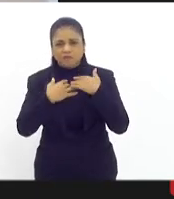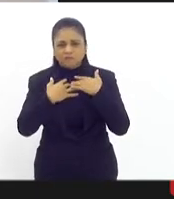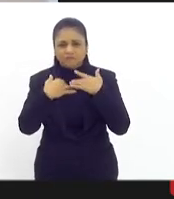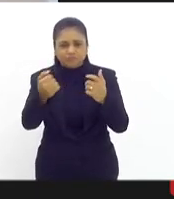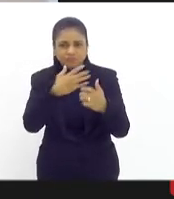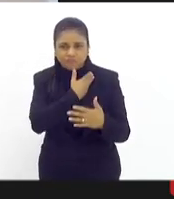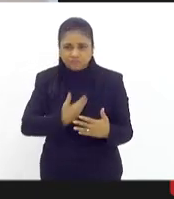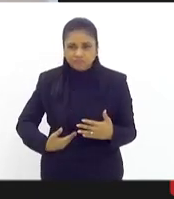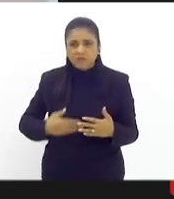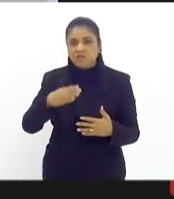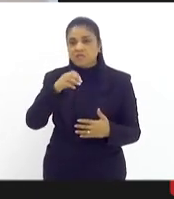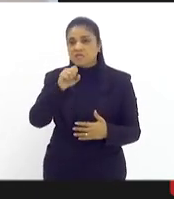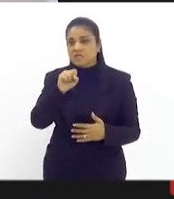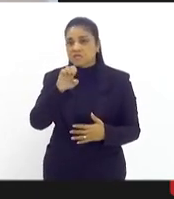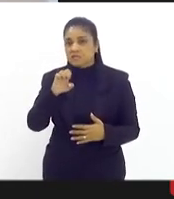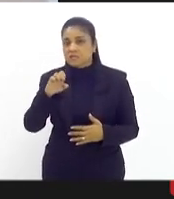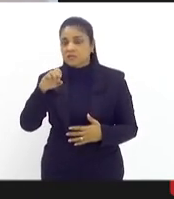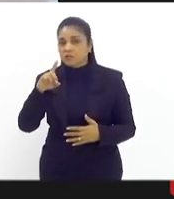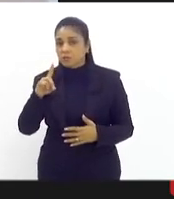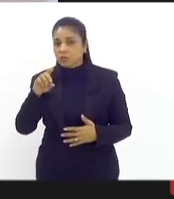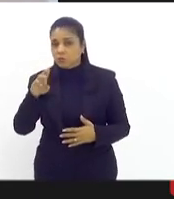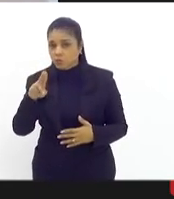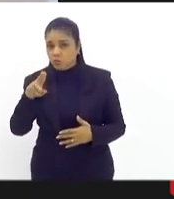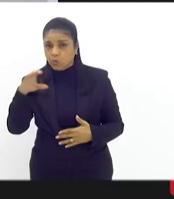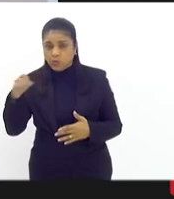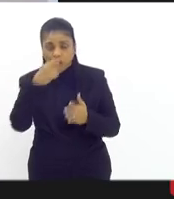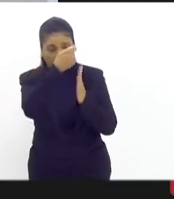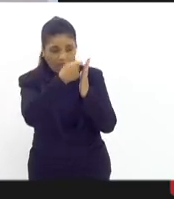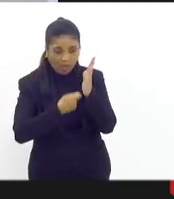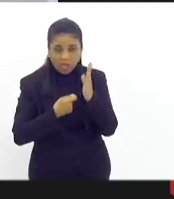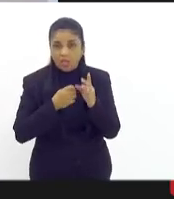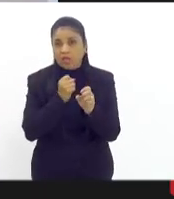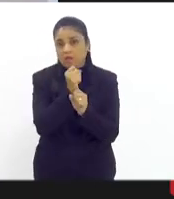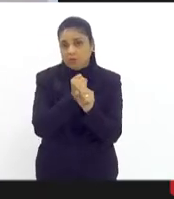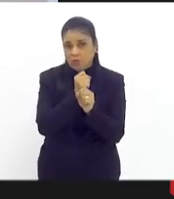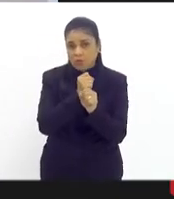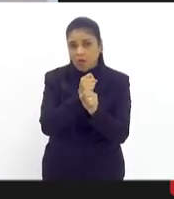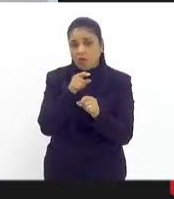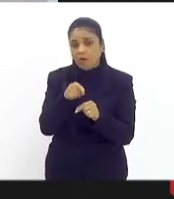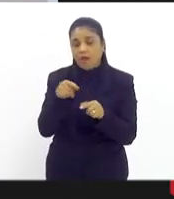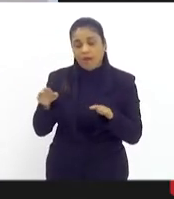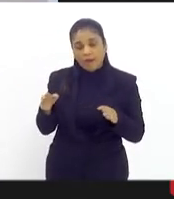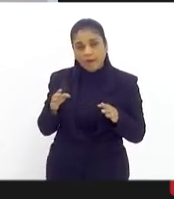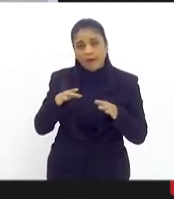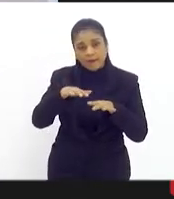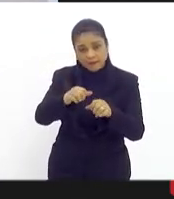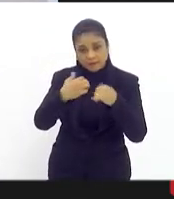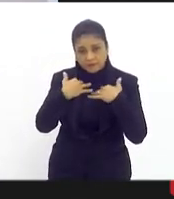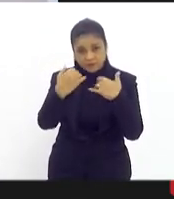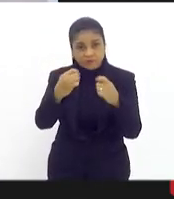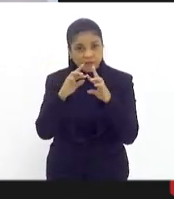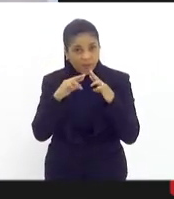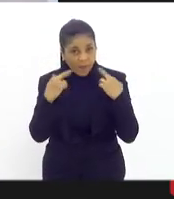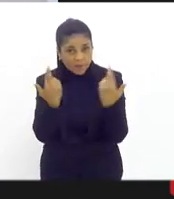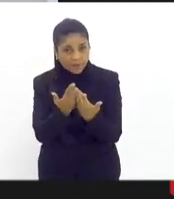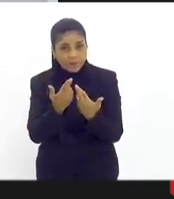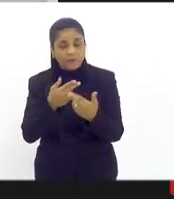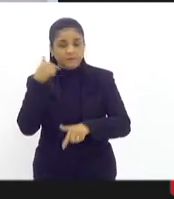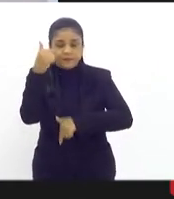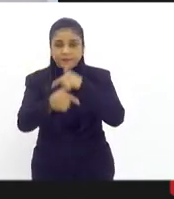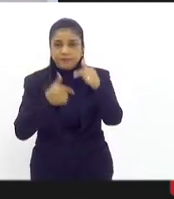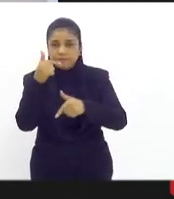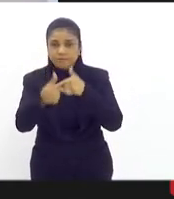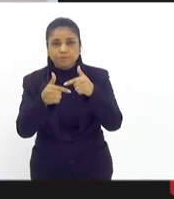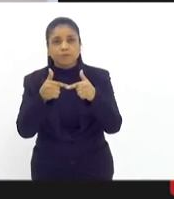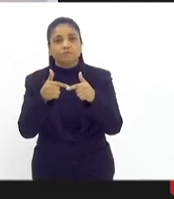relatório da SEDUC para a Comissão de Educação, do relatório anual, e a gente teve lá elencado uma série de reuniões de trabalho